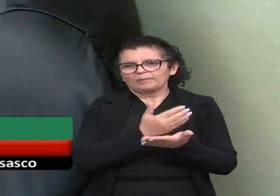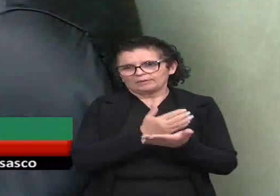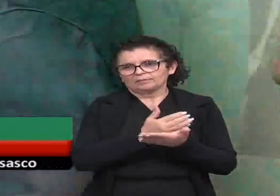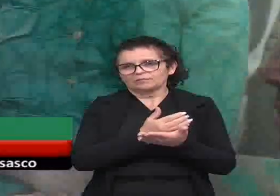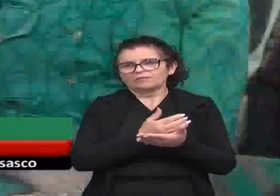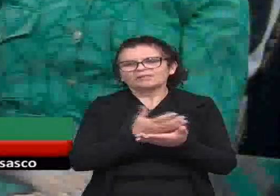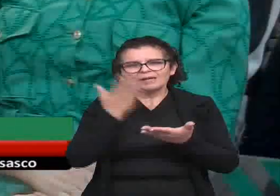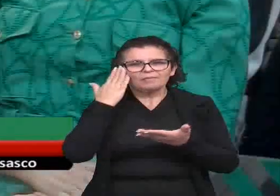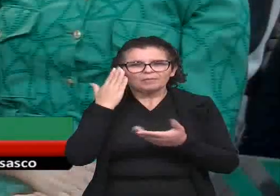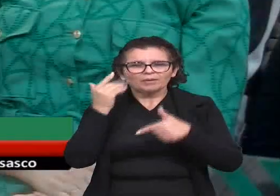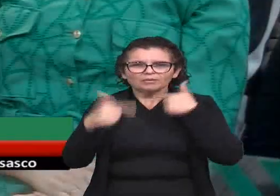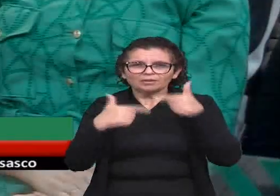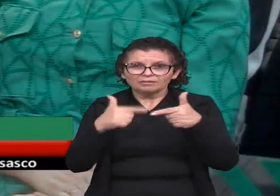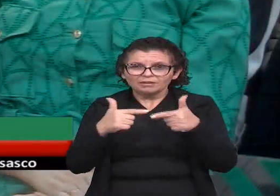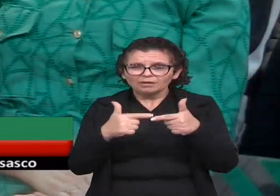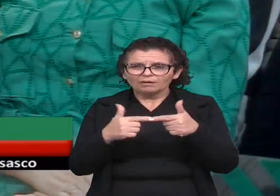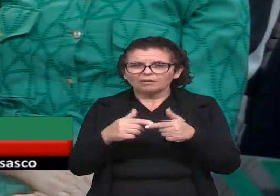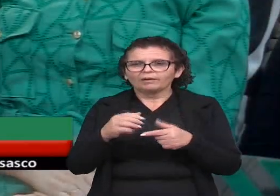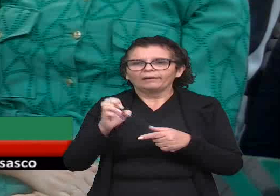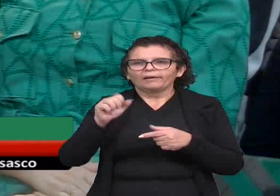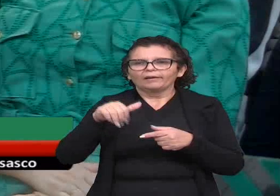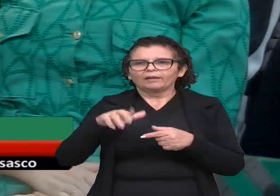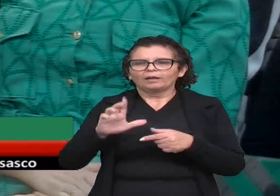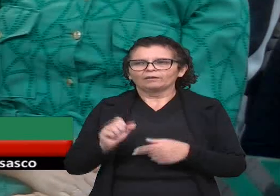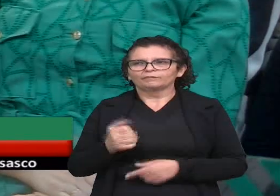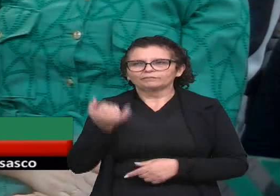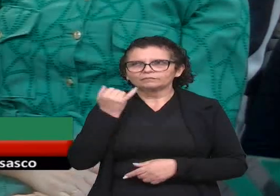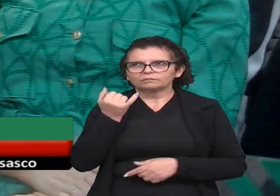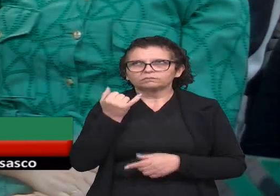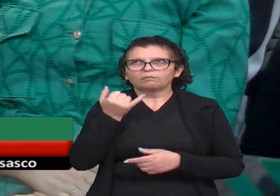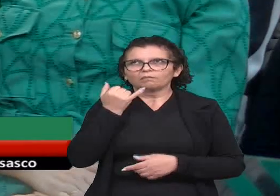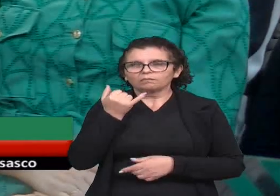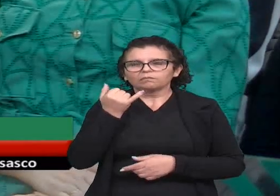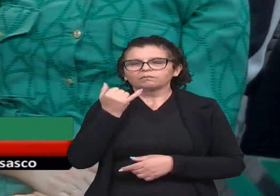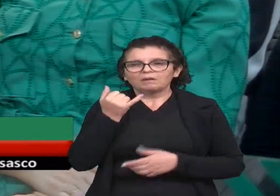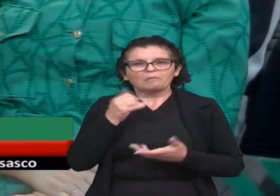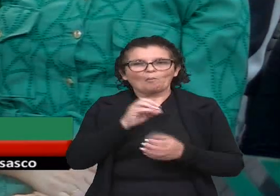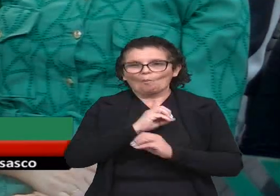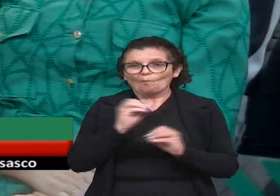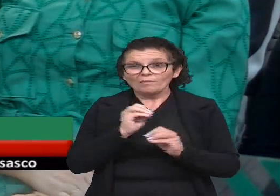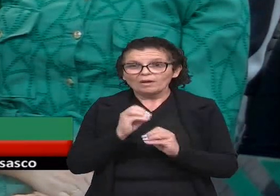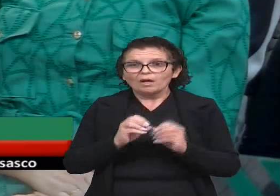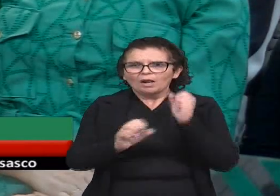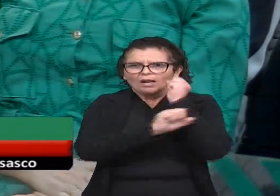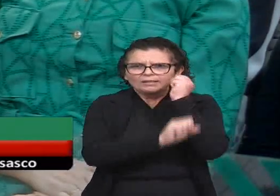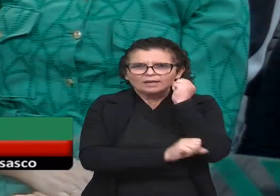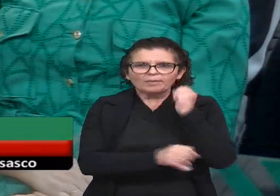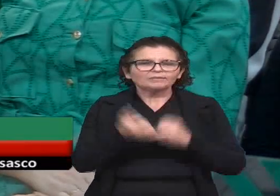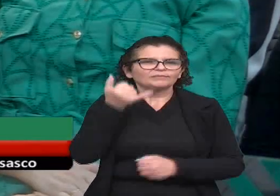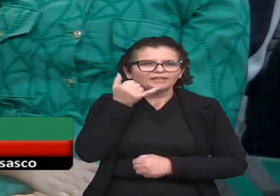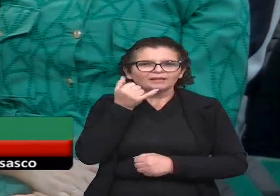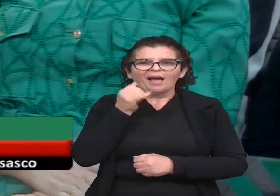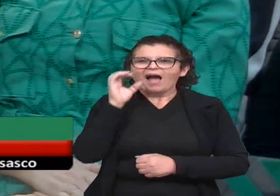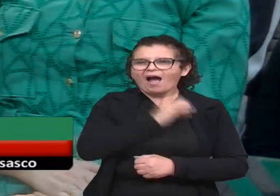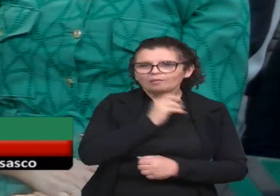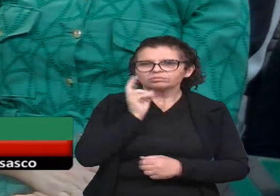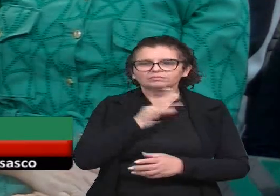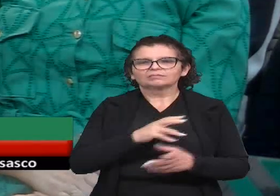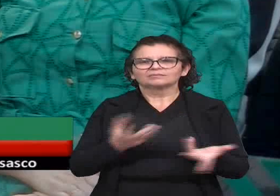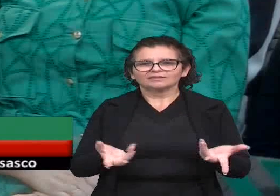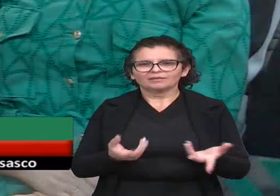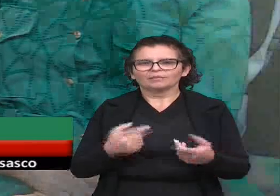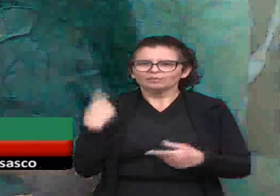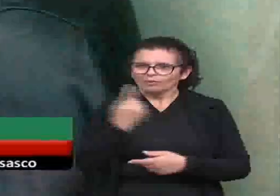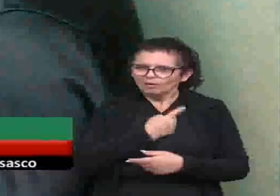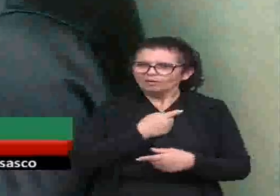vocês fazem. A gente liga para a Enel, nem bom dia a gente recebe. A gente liga para vocês, vocês nos atendem super bem, porque não é nós, mas